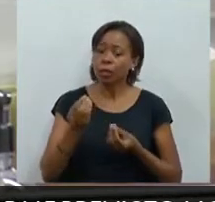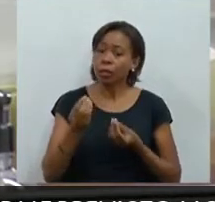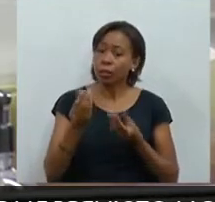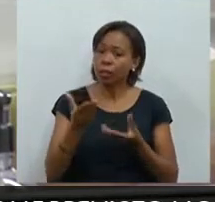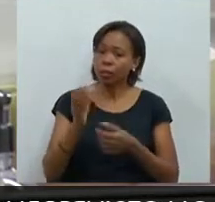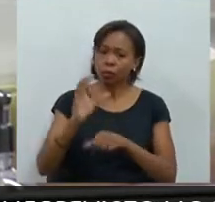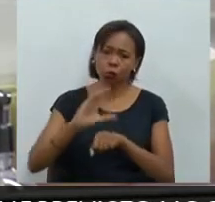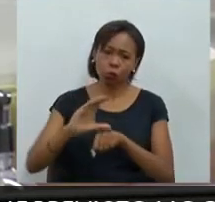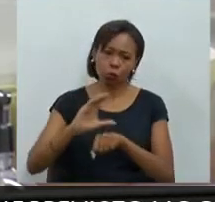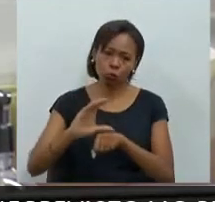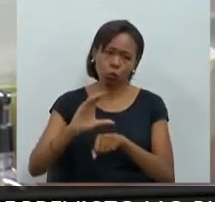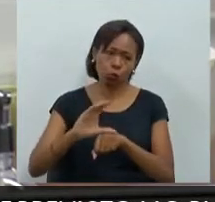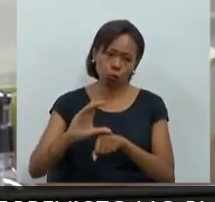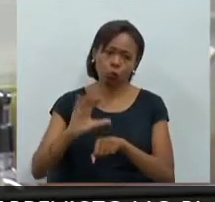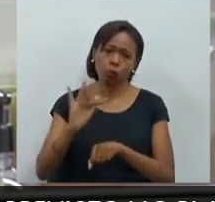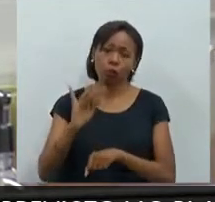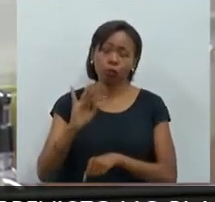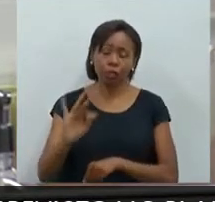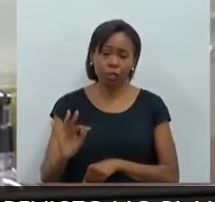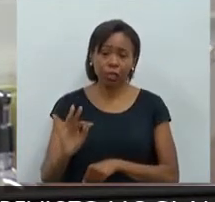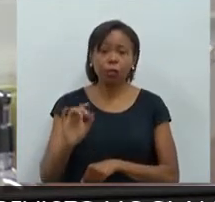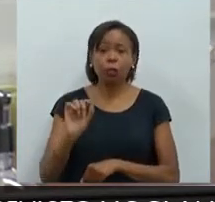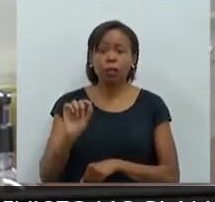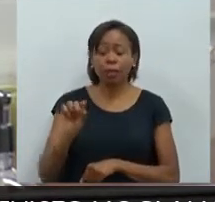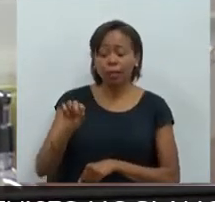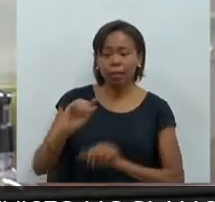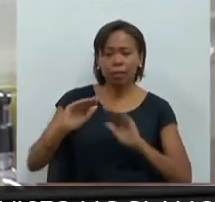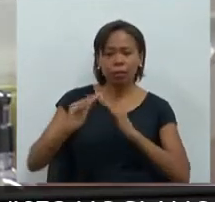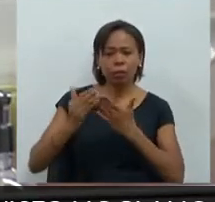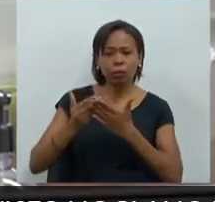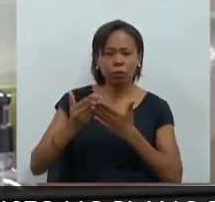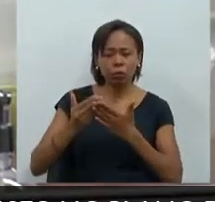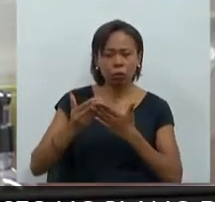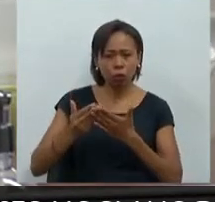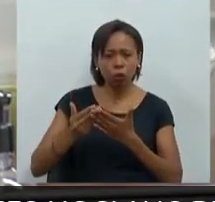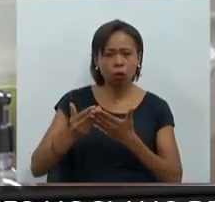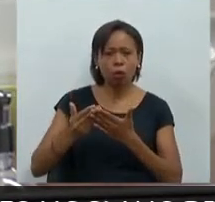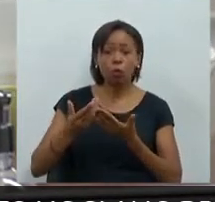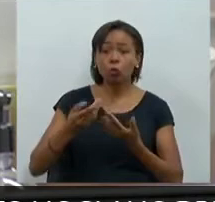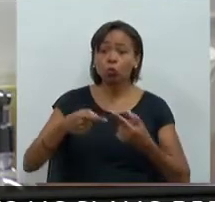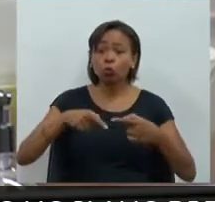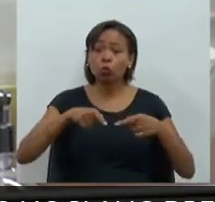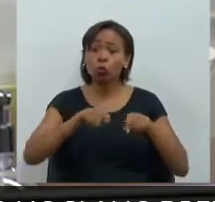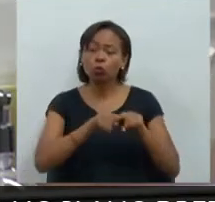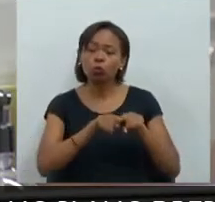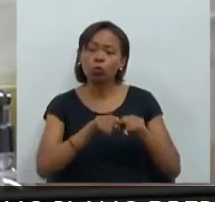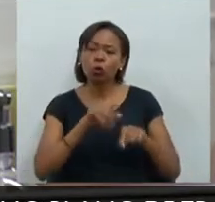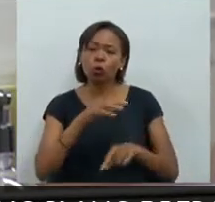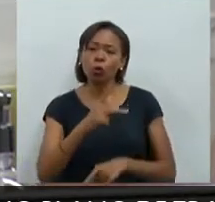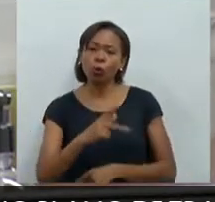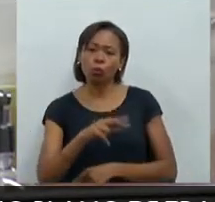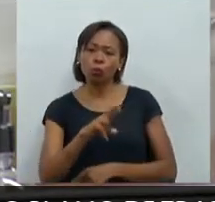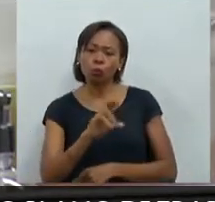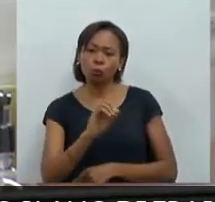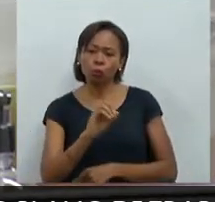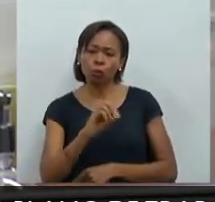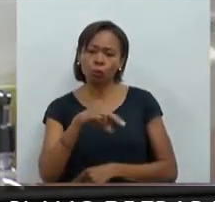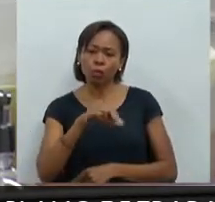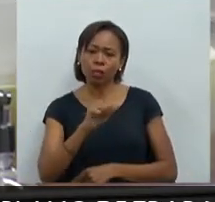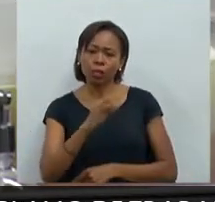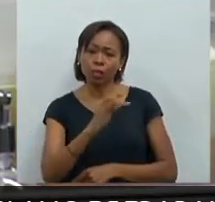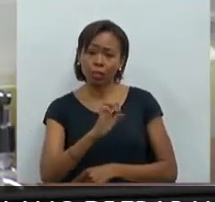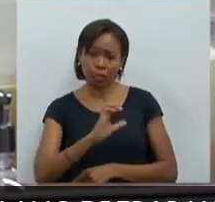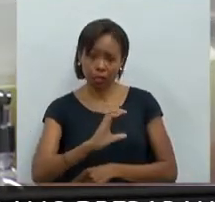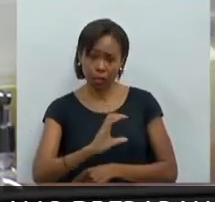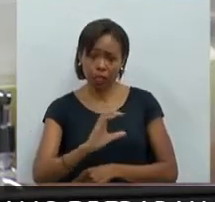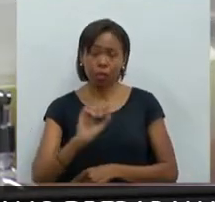sentido para aquela escola que está ofertando, para que sejam pactuações junto ao Pronatec, que sejam adequadas para aqueles estudantes, que